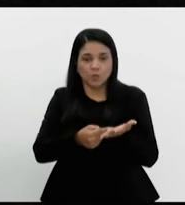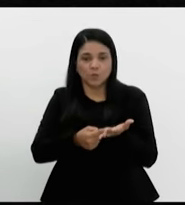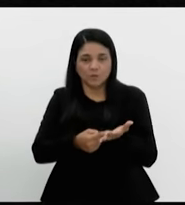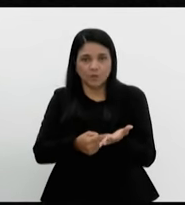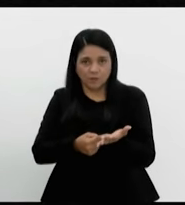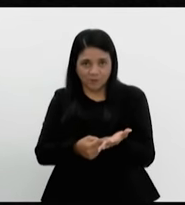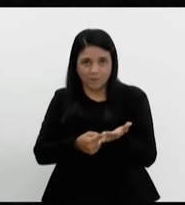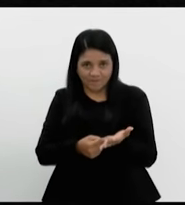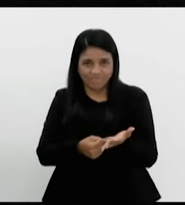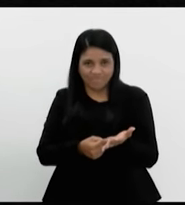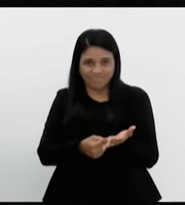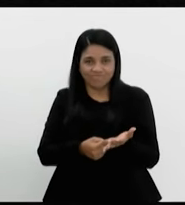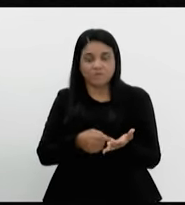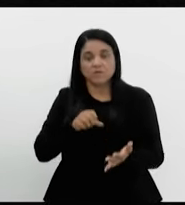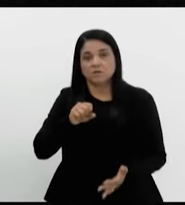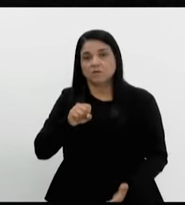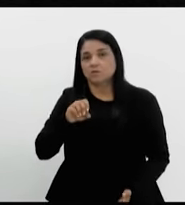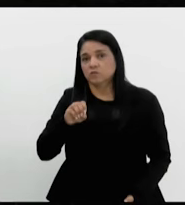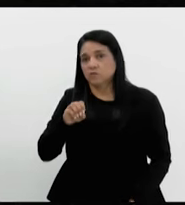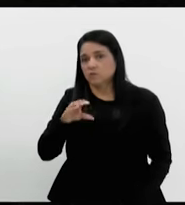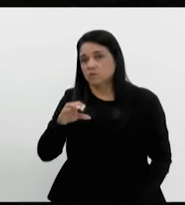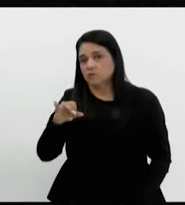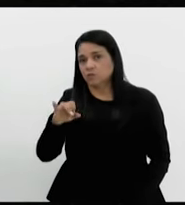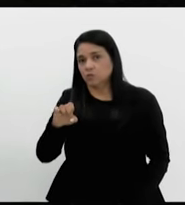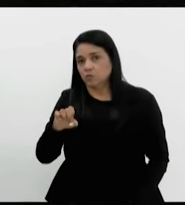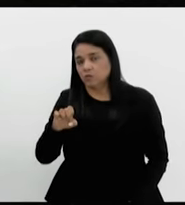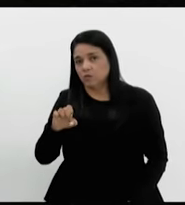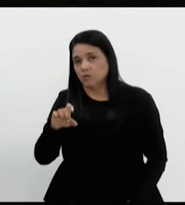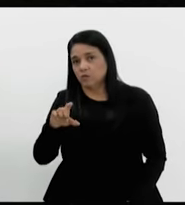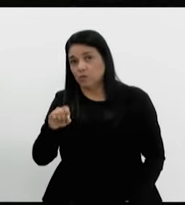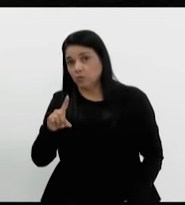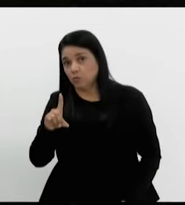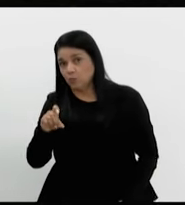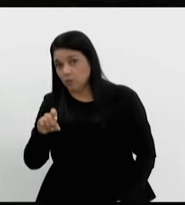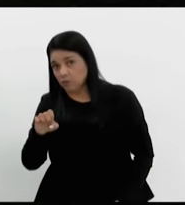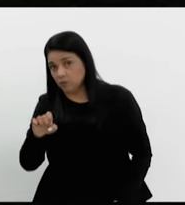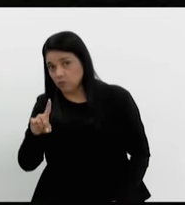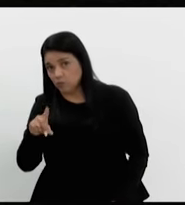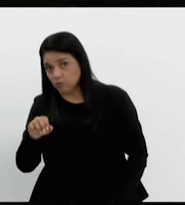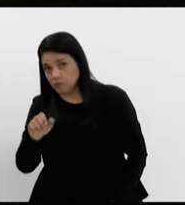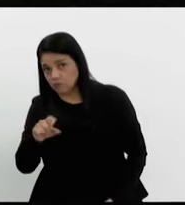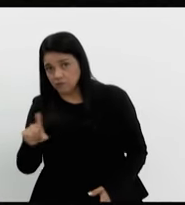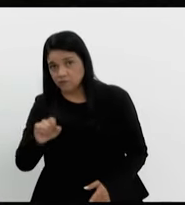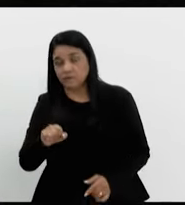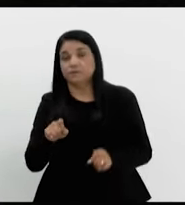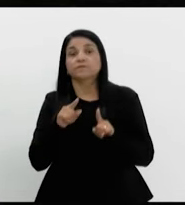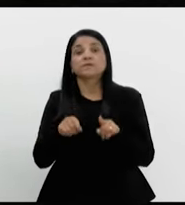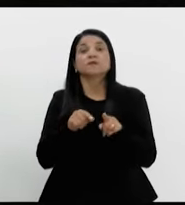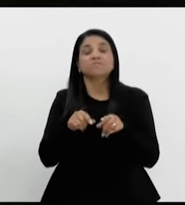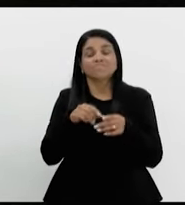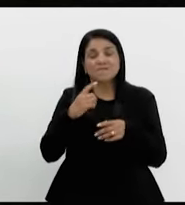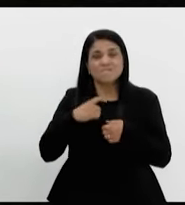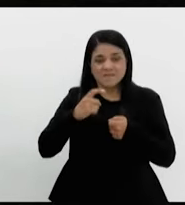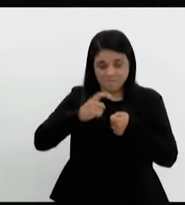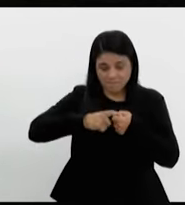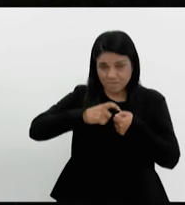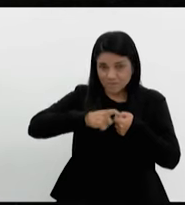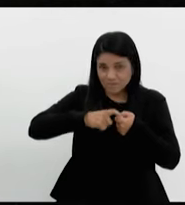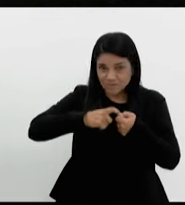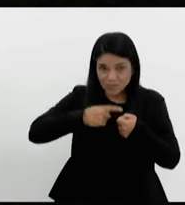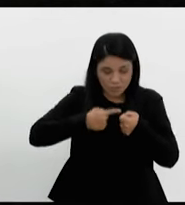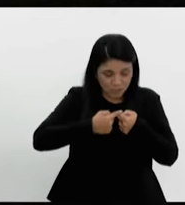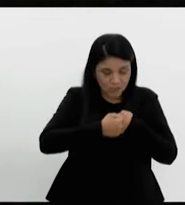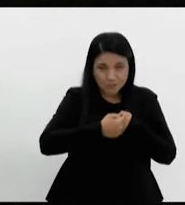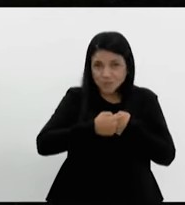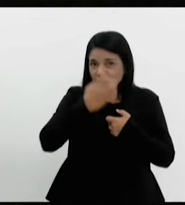medidas socioeducativas. E a situação parece mais grave nos municípios do interior do Rio de Janeiro. Só para